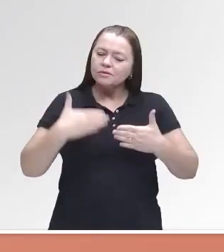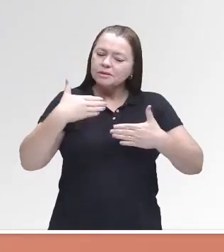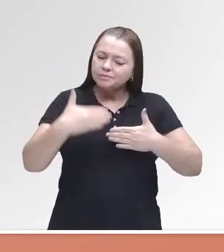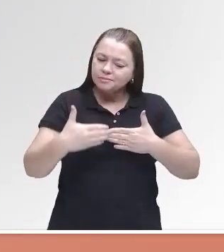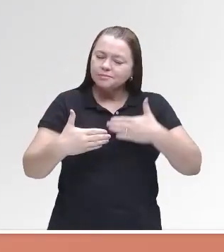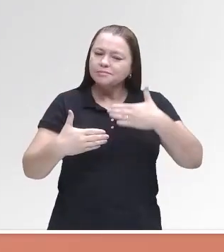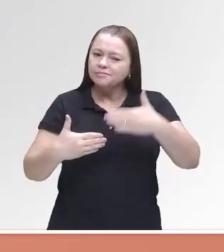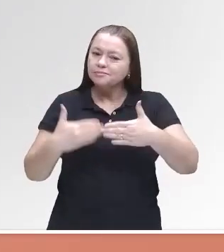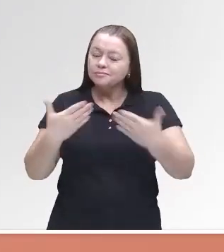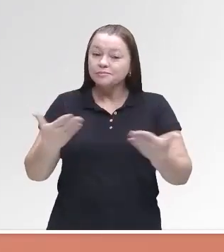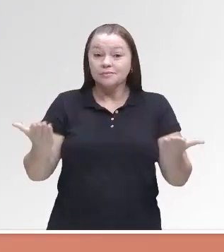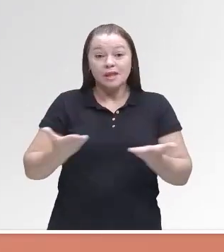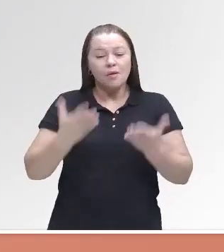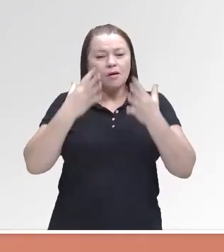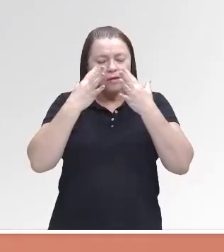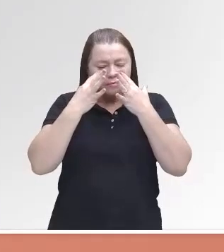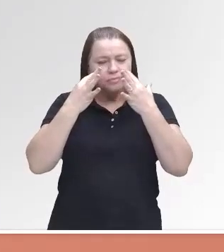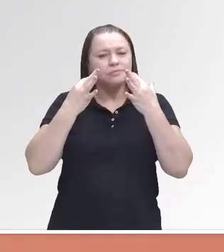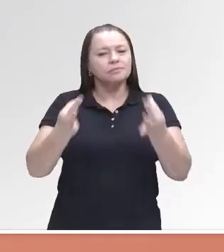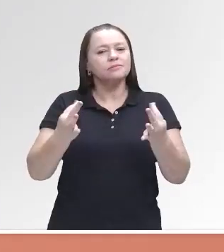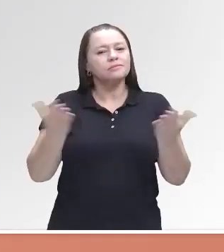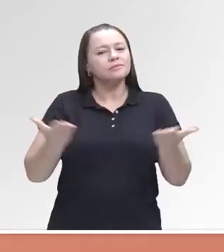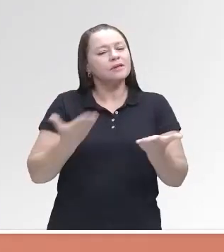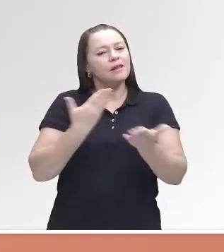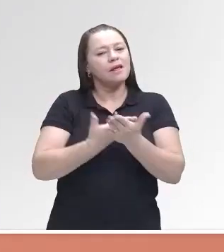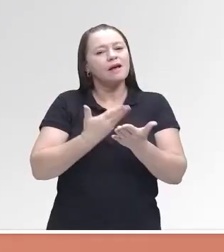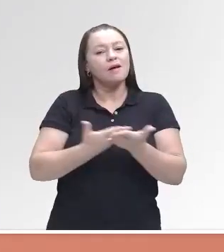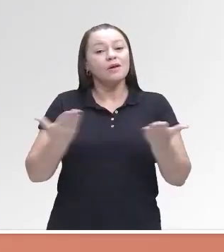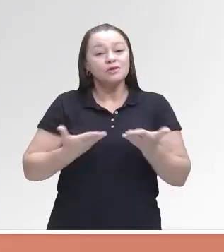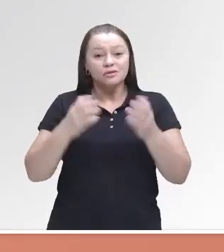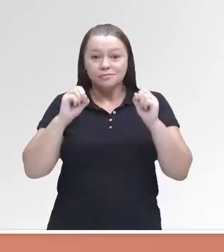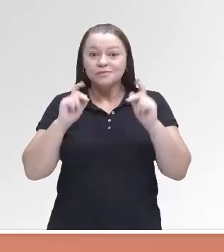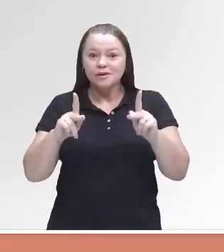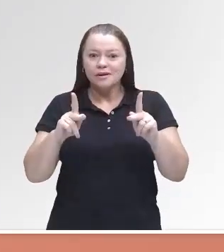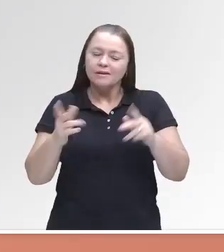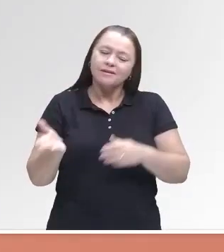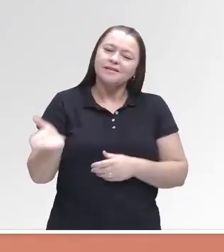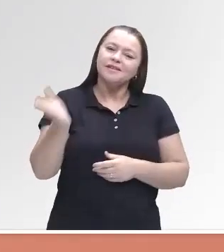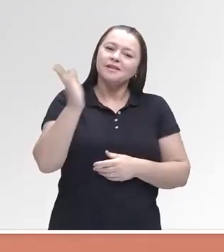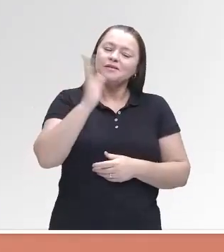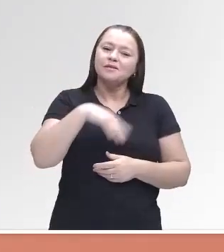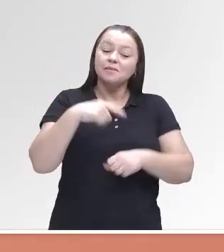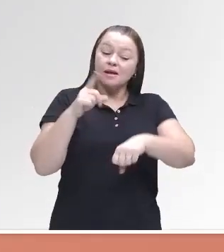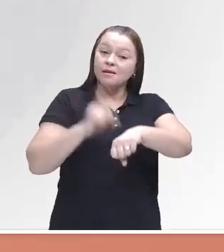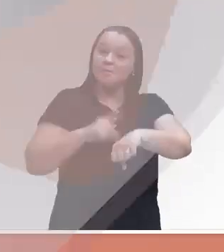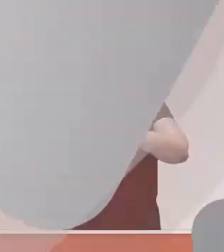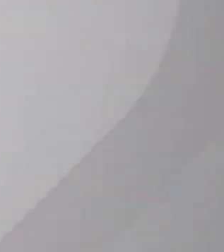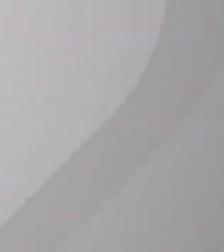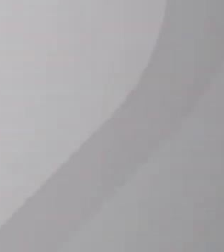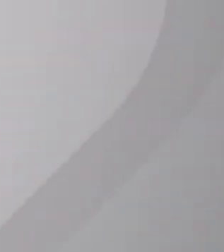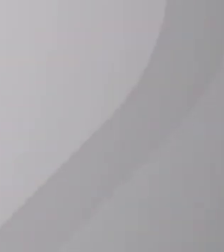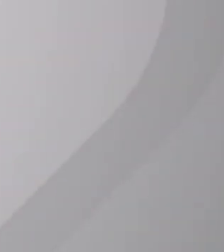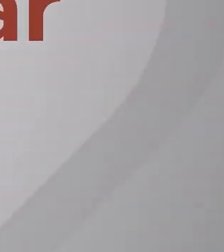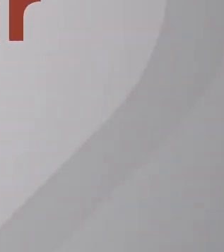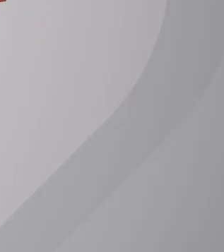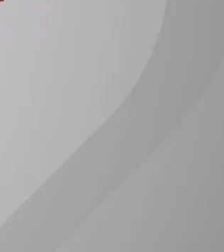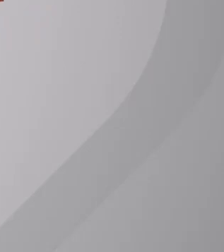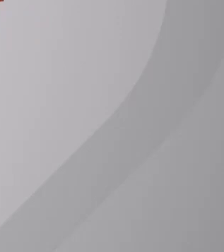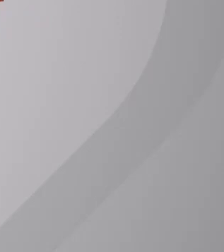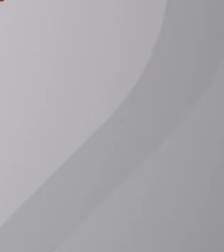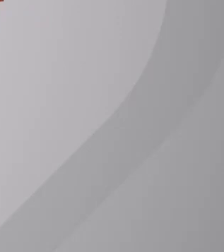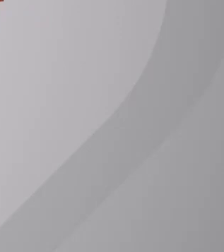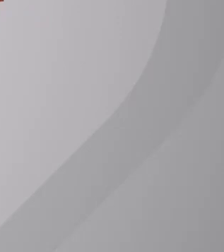preste bastante atenção nessa aula, ok? Então, vamos lá à nossa hora de estudar.